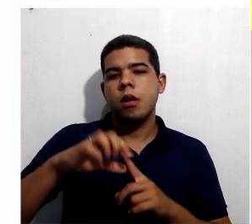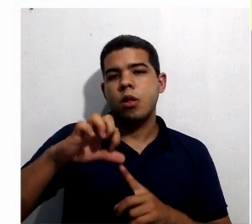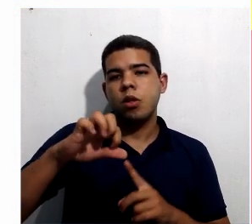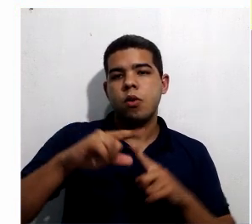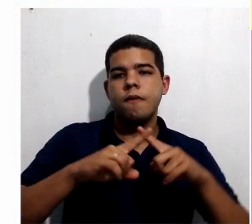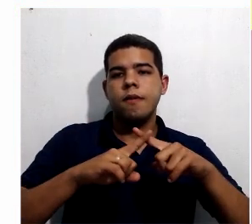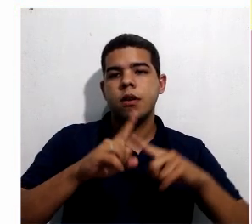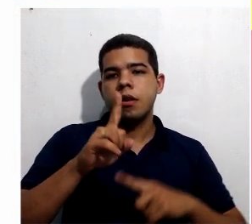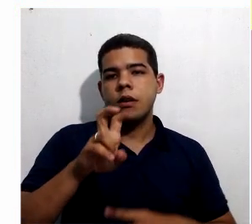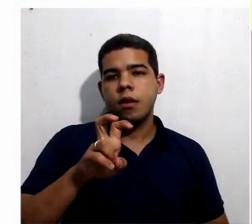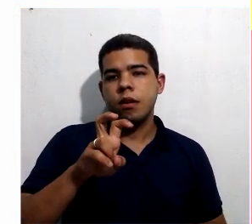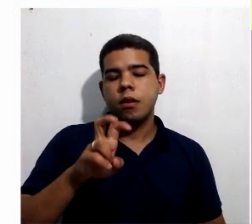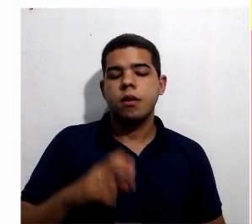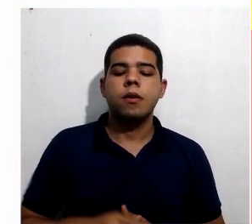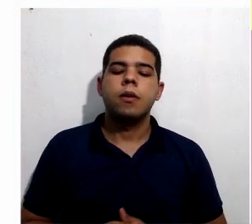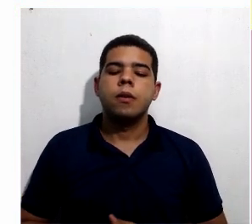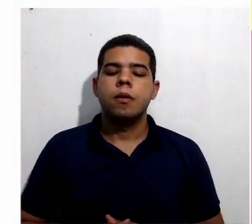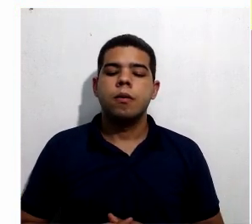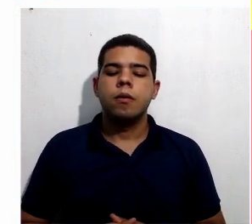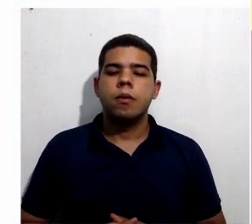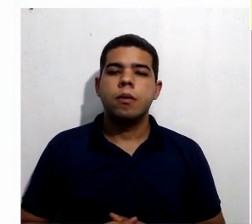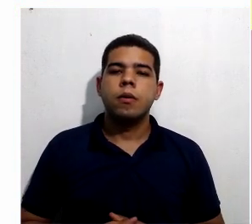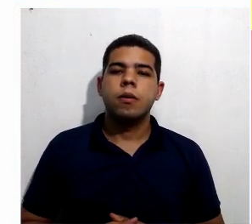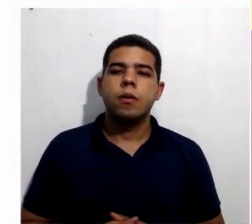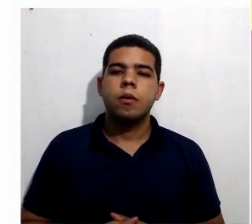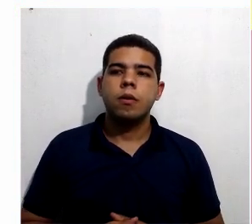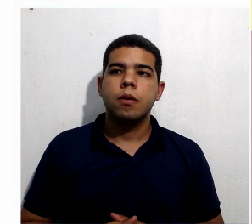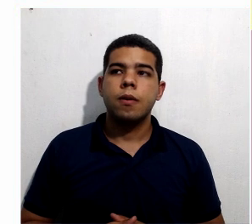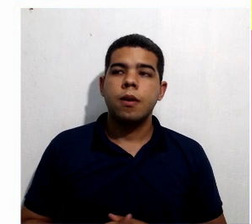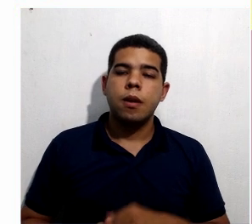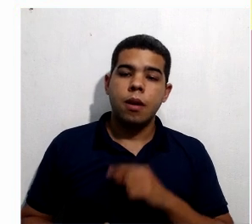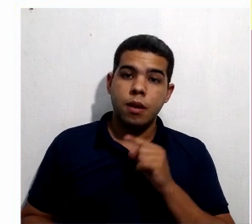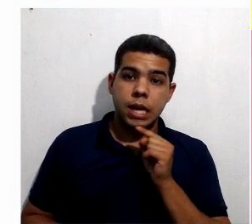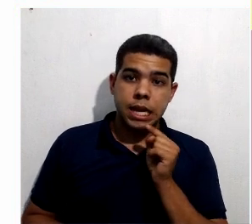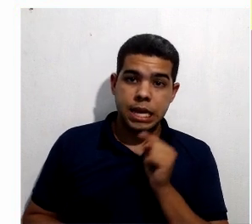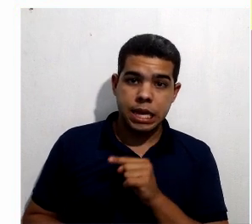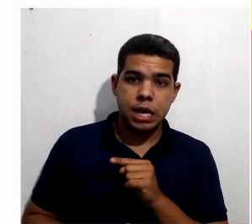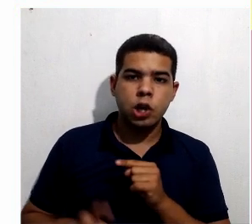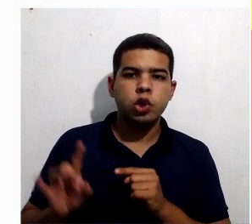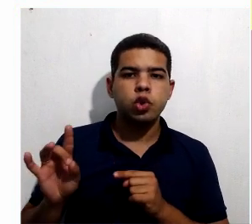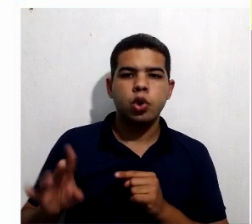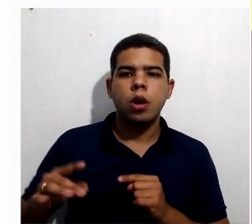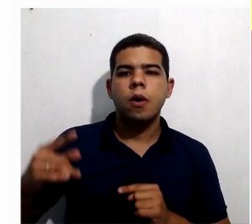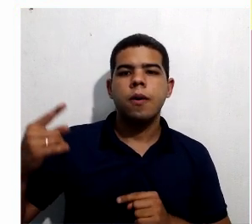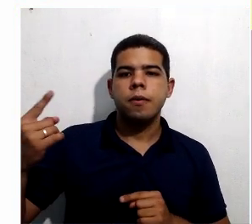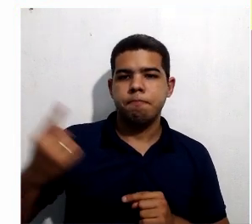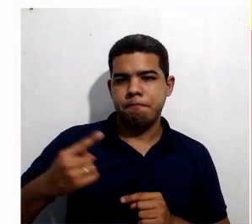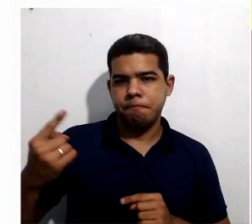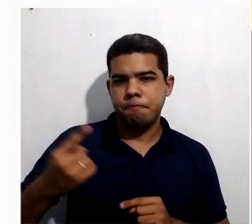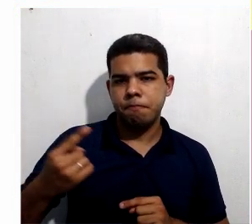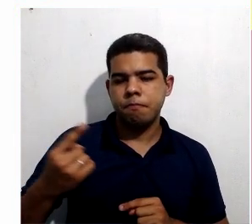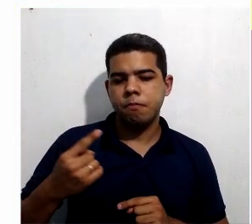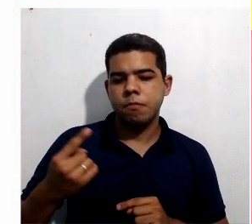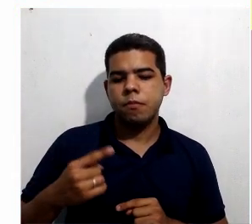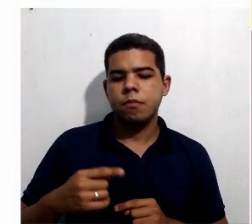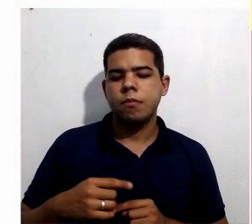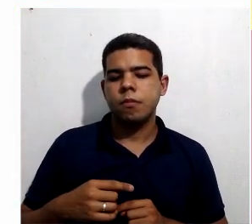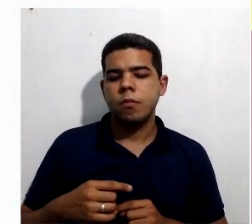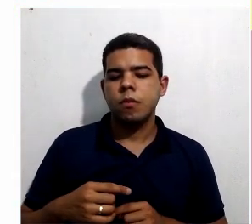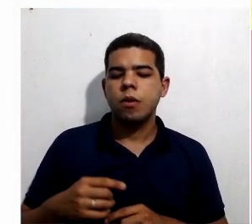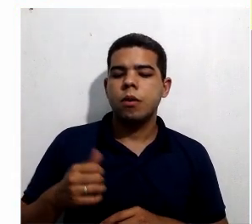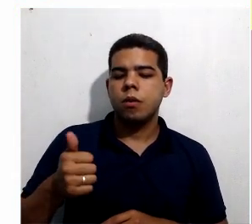mais 9 vezes 15. Novamente, repito, nessa expressão eu faço o primeiro produto. 9 vezes